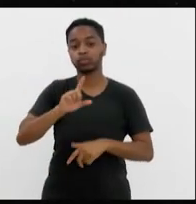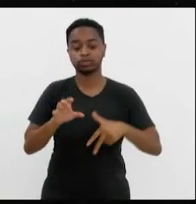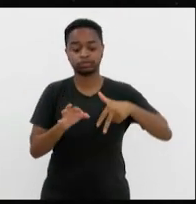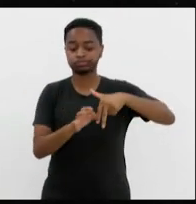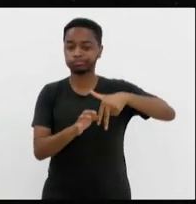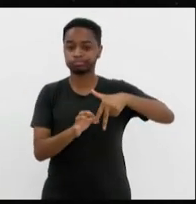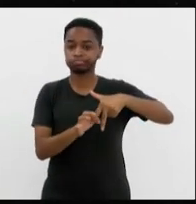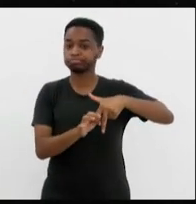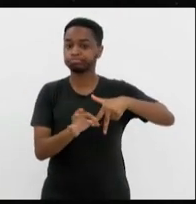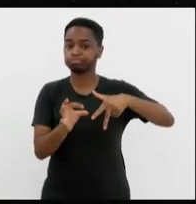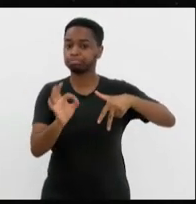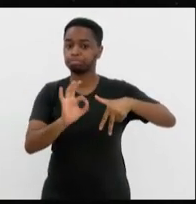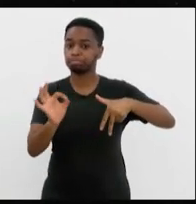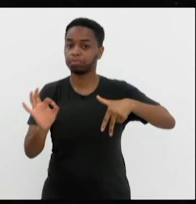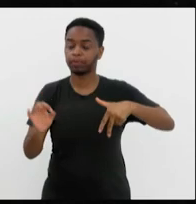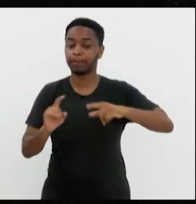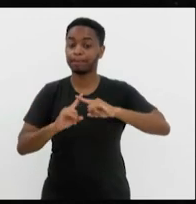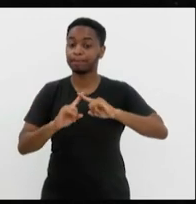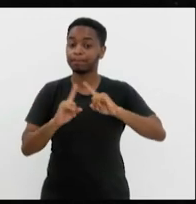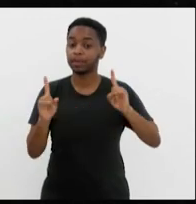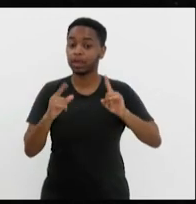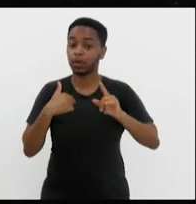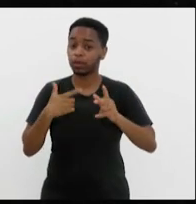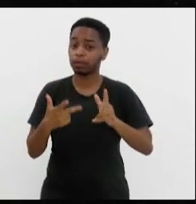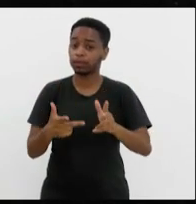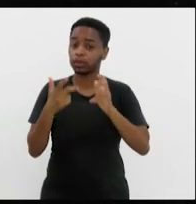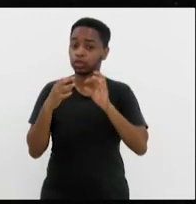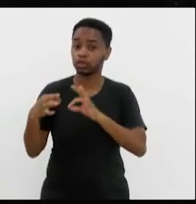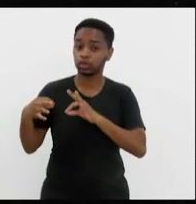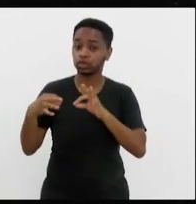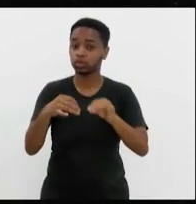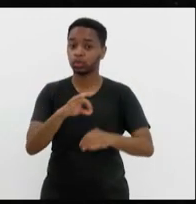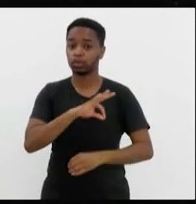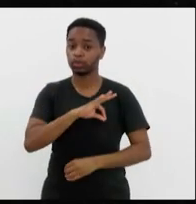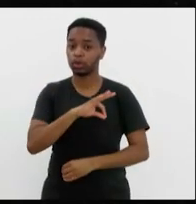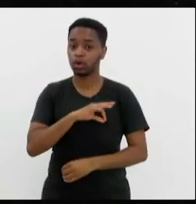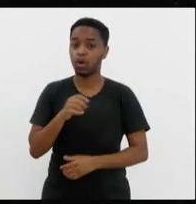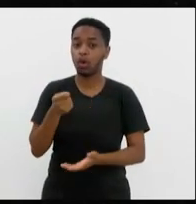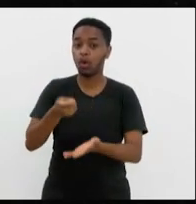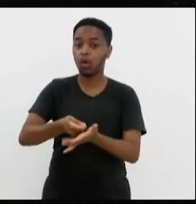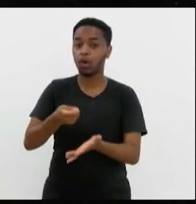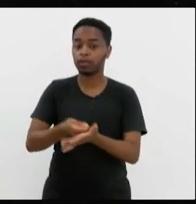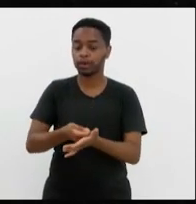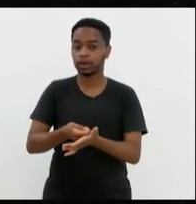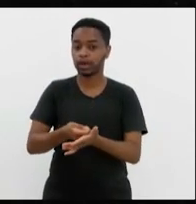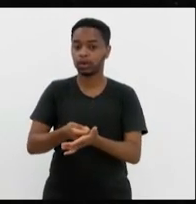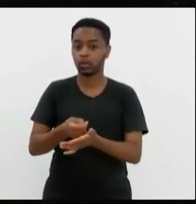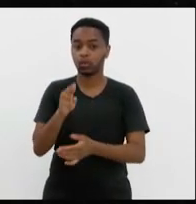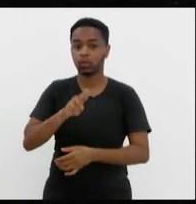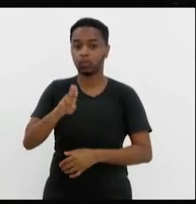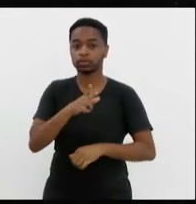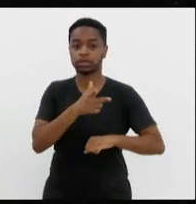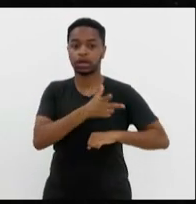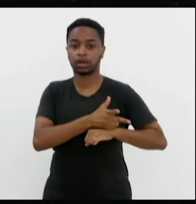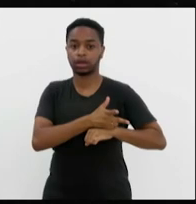lamentável quando eu vejo que todos os policiais são obrigados a sair com uma câmera.